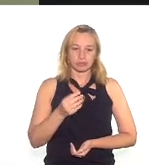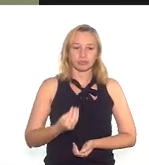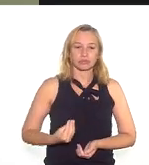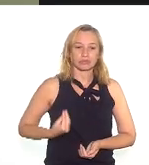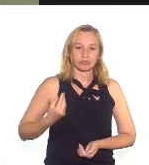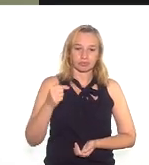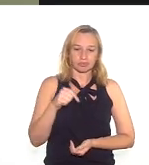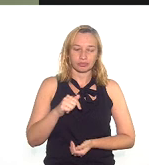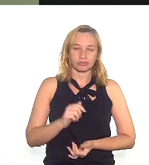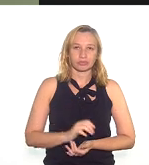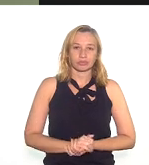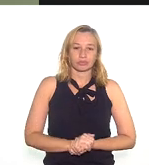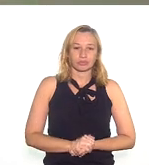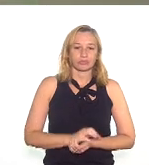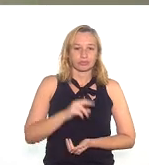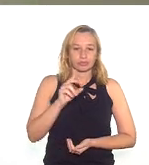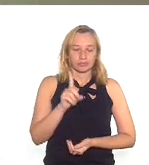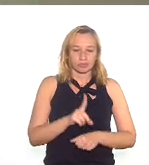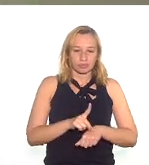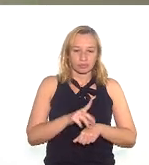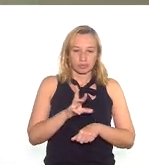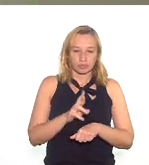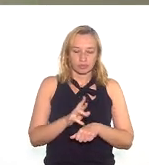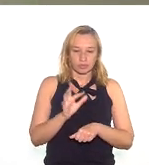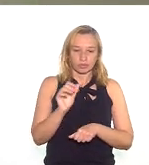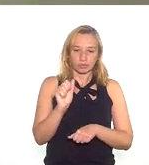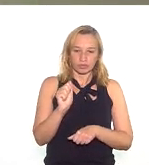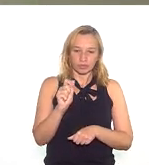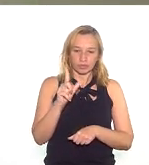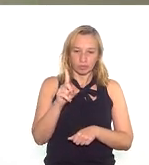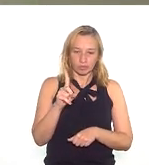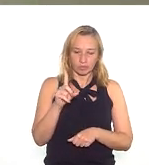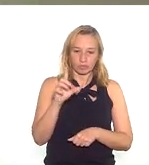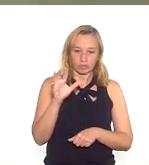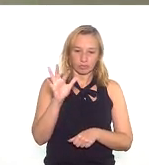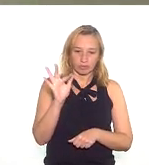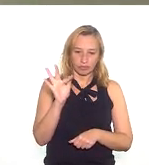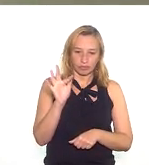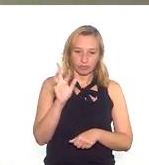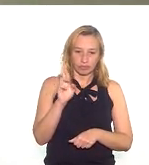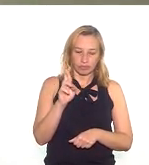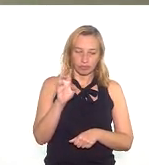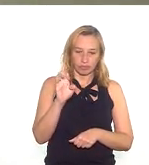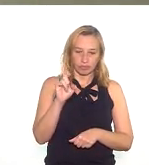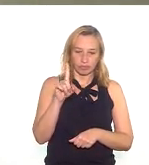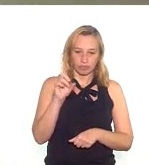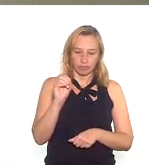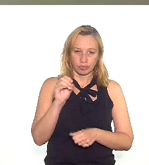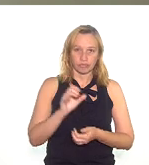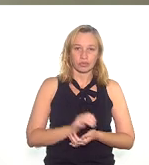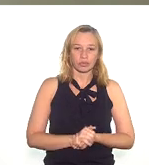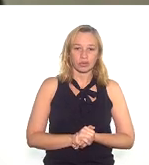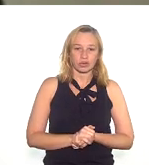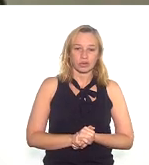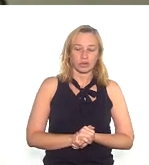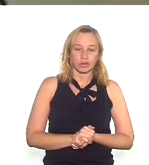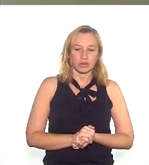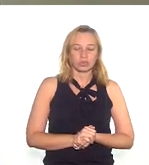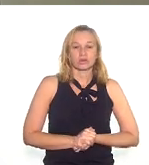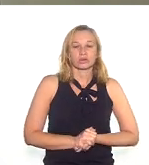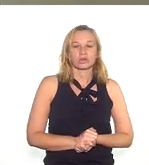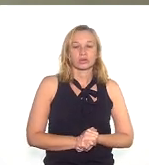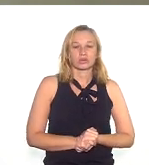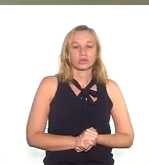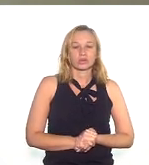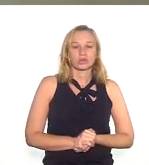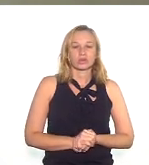presente o doutor Alfredo Renault, que eu estou vendo na tela. Pergunto se o doutor Tiago Neves e